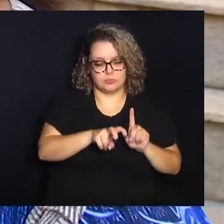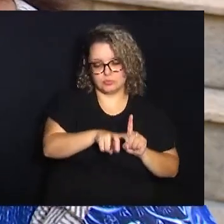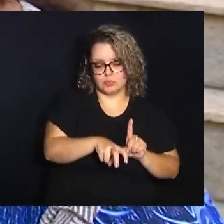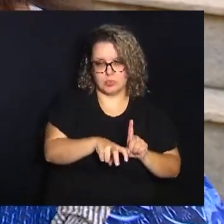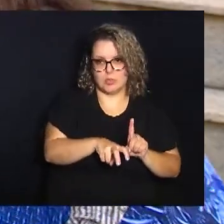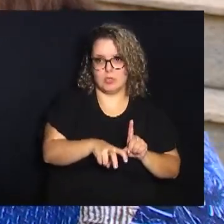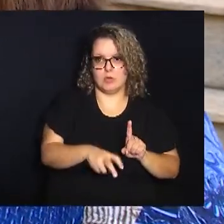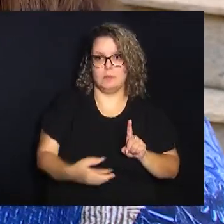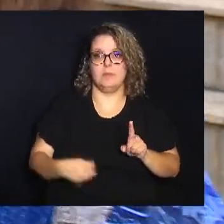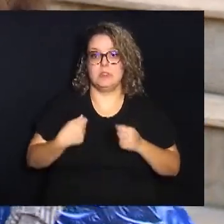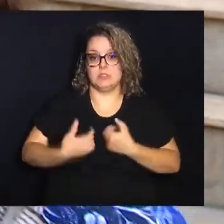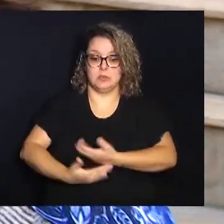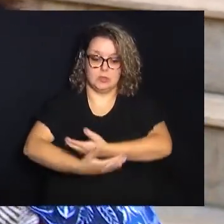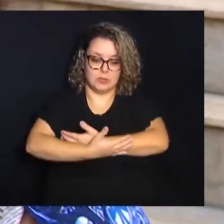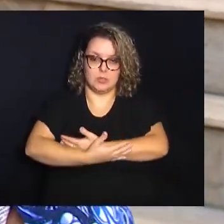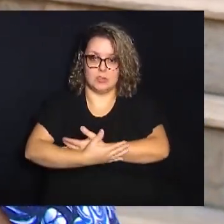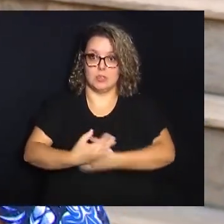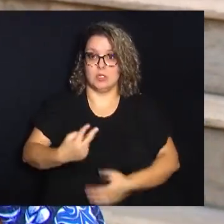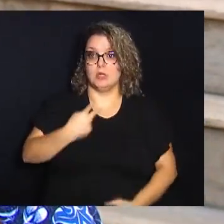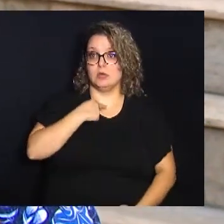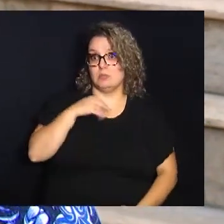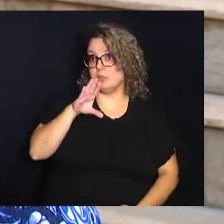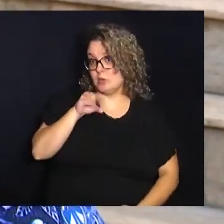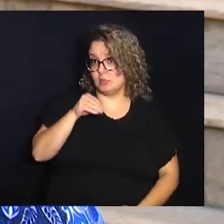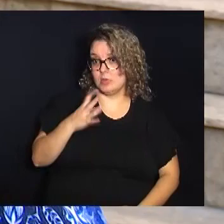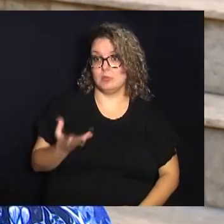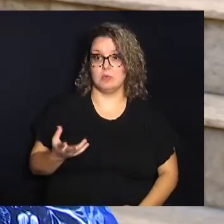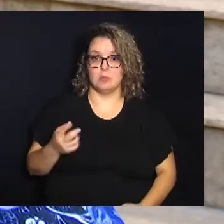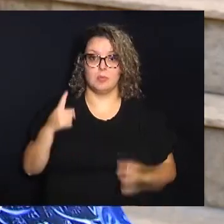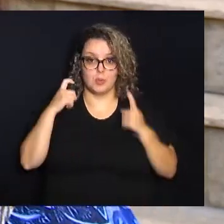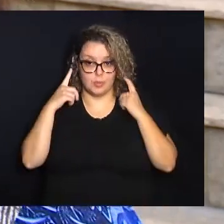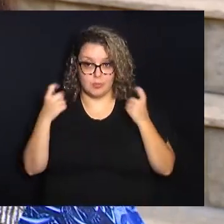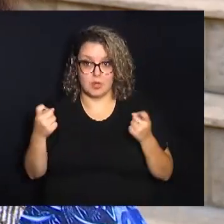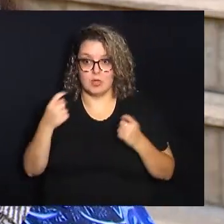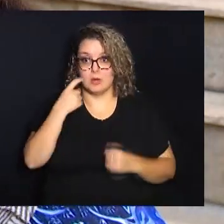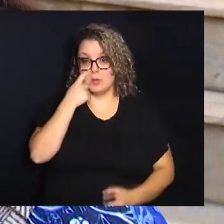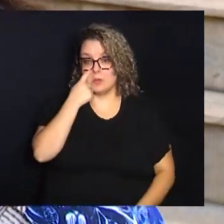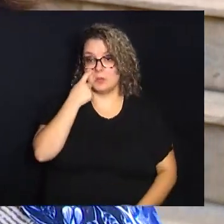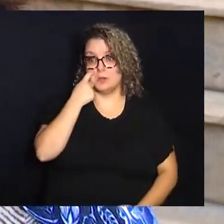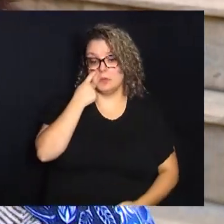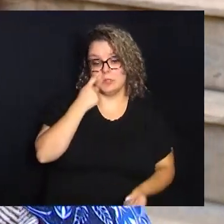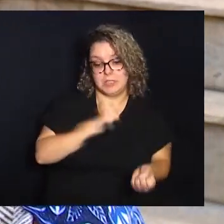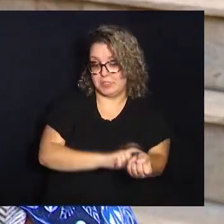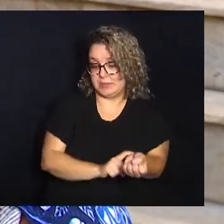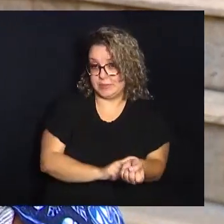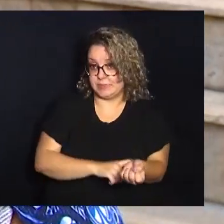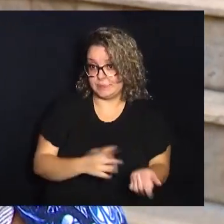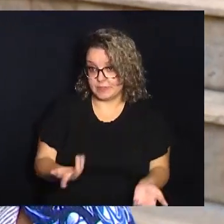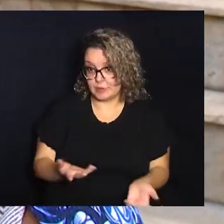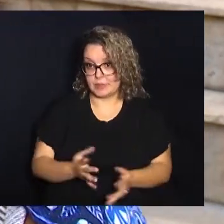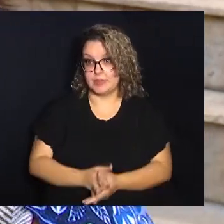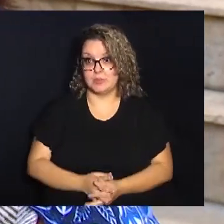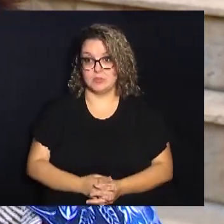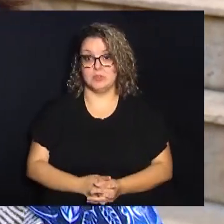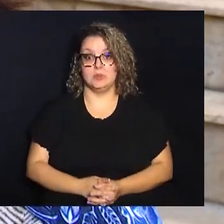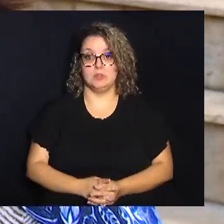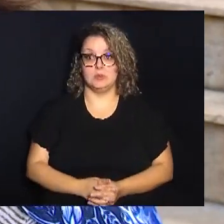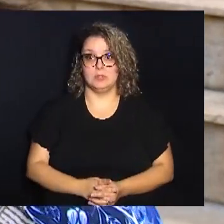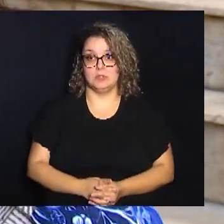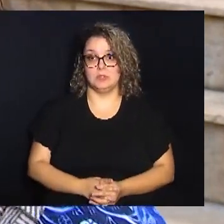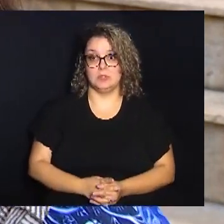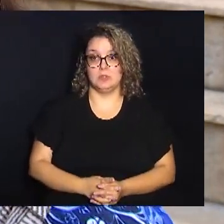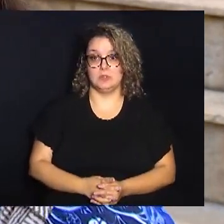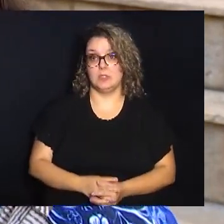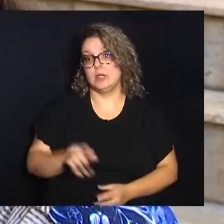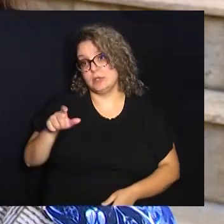sempre no colo e não podem latir porque tem morador que fica irritado com o latido dos dos Pets né E